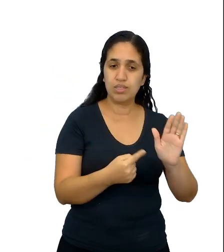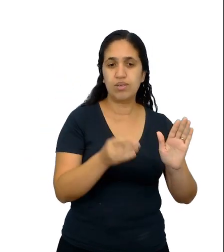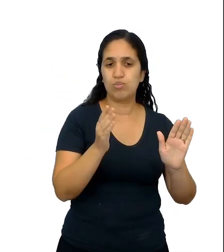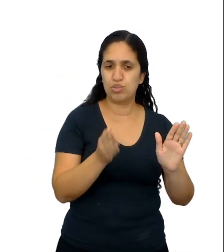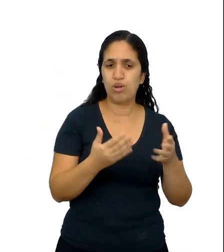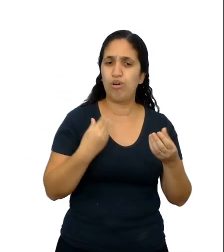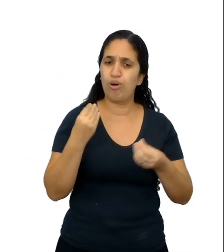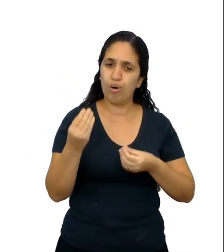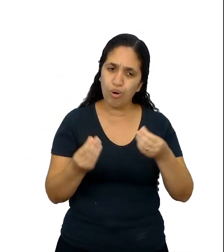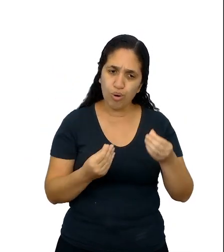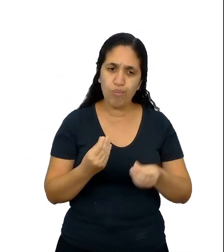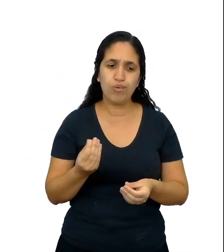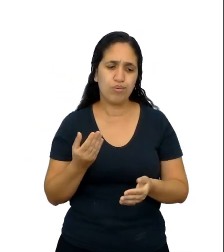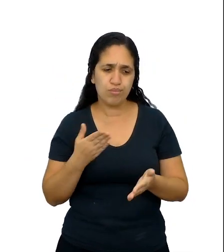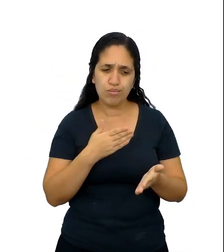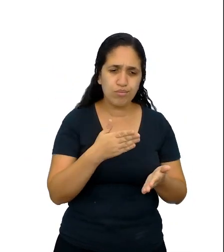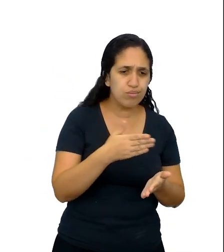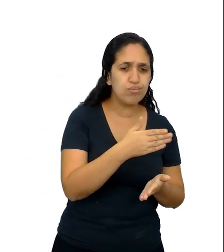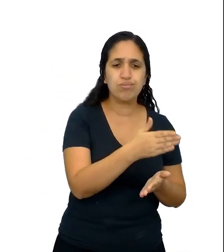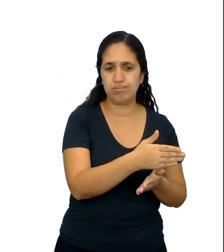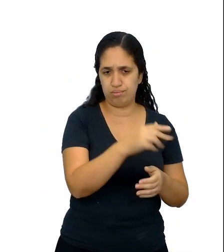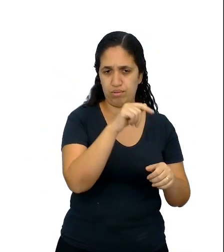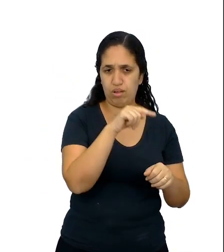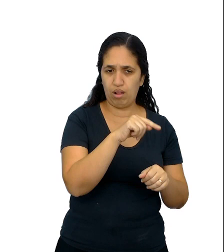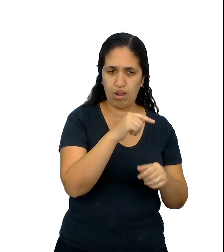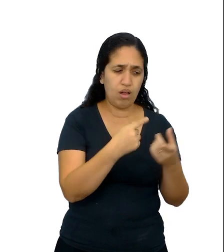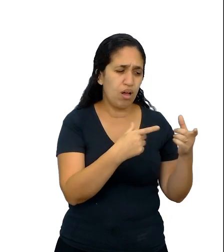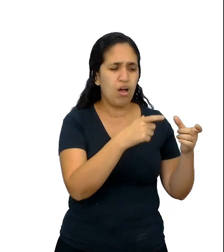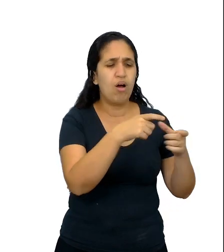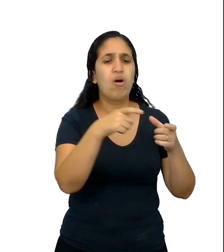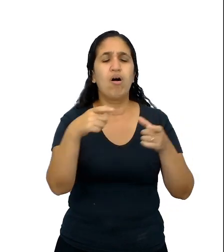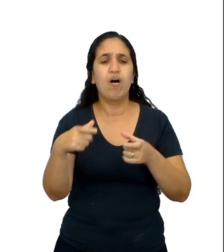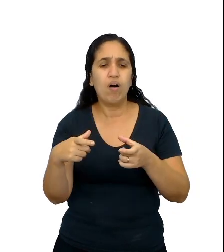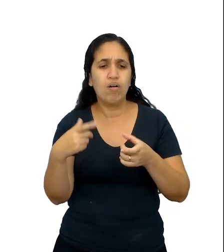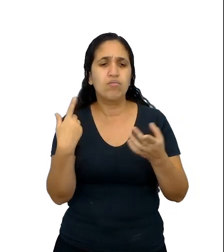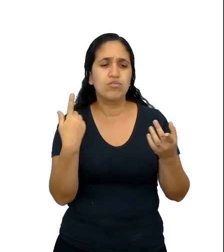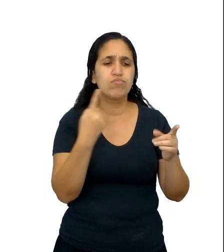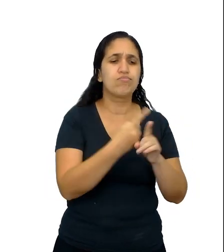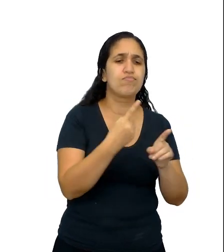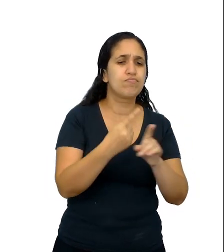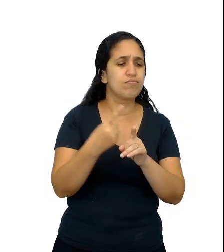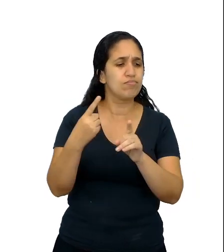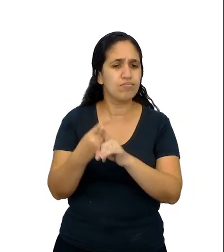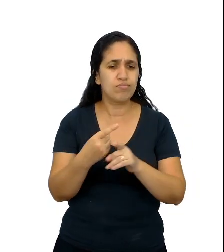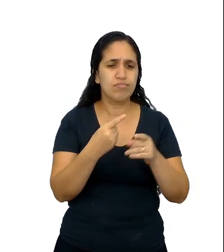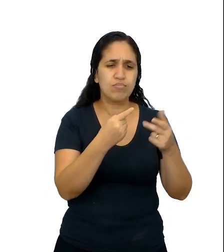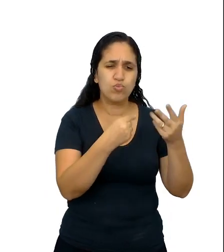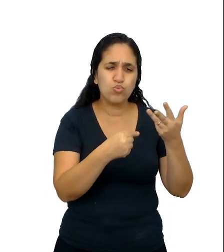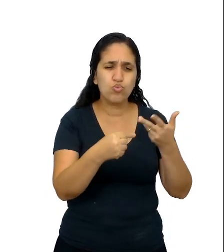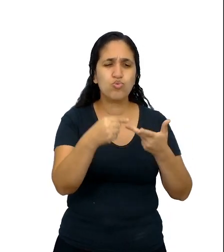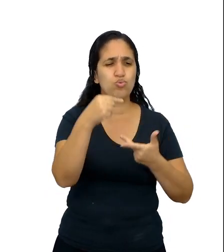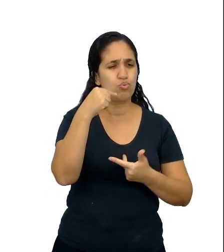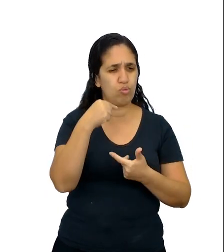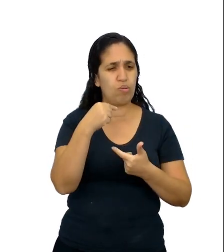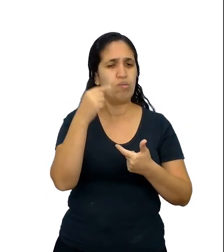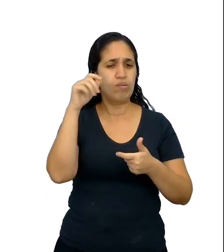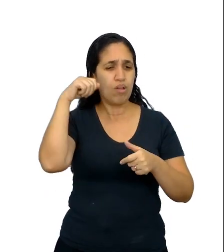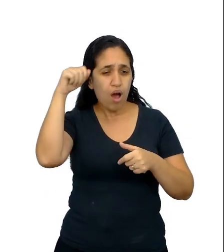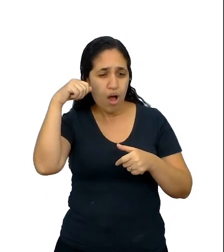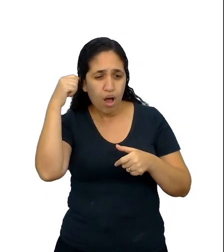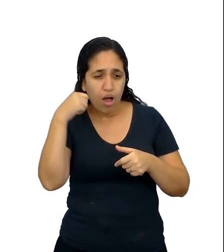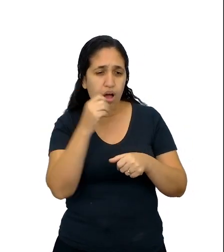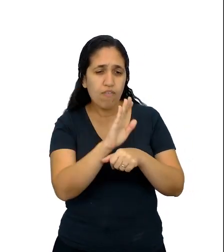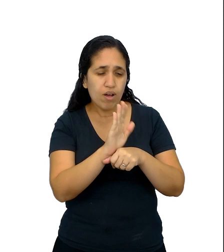caminho para vocês, em relação a onde vocês podem encontrar todas as gravações, as anteriores,